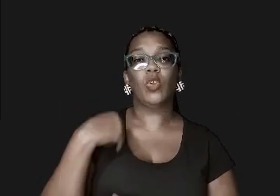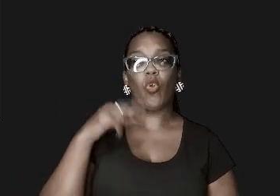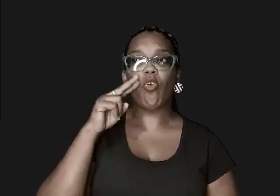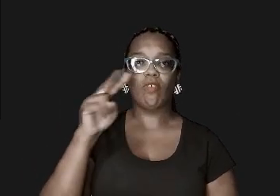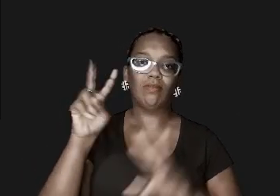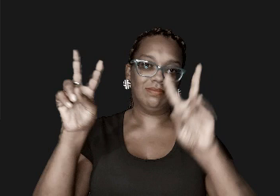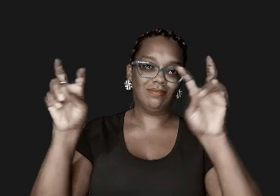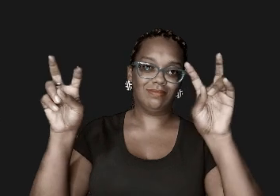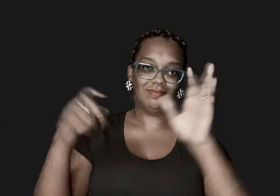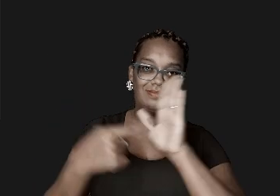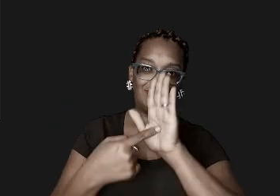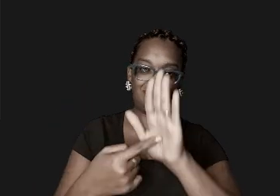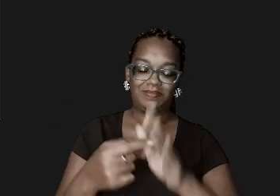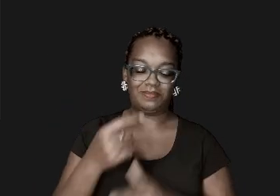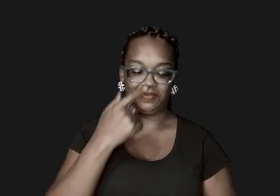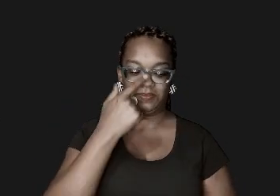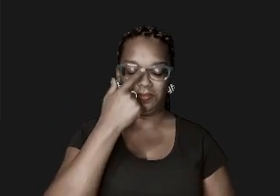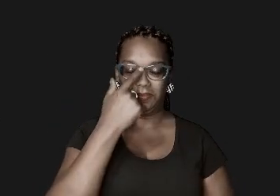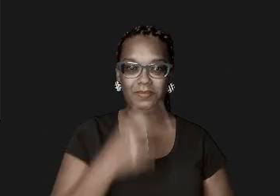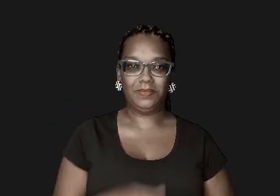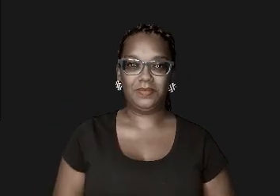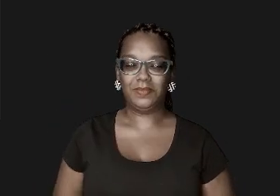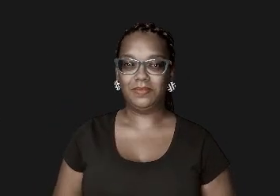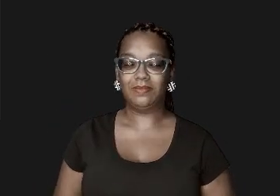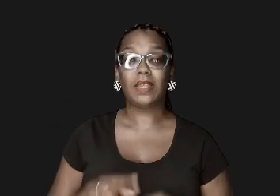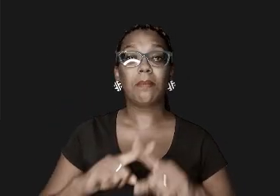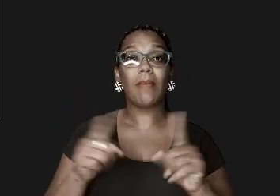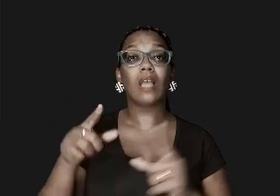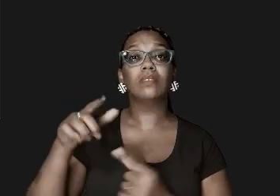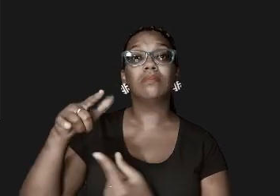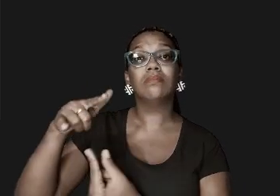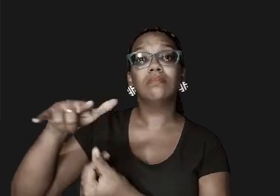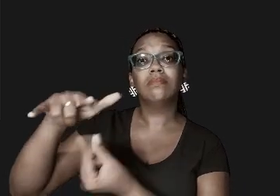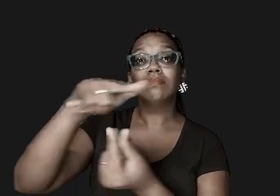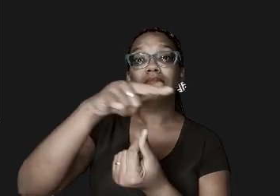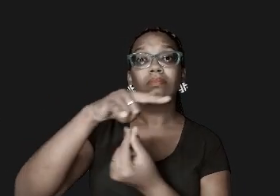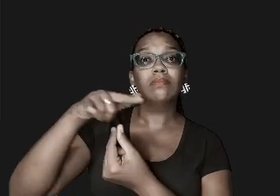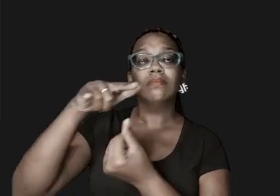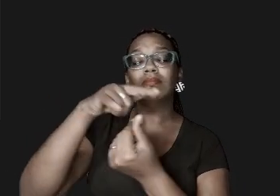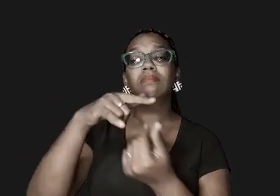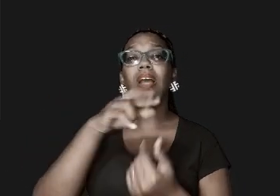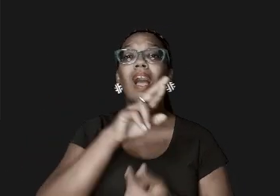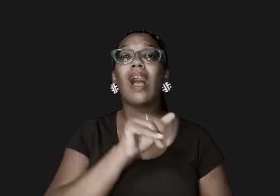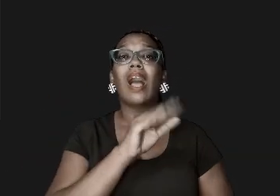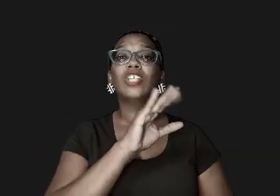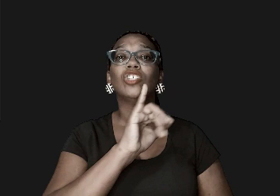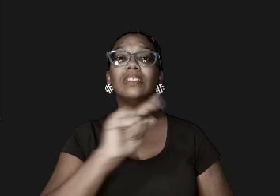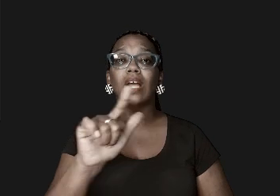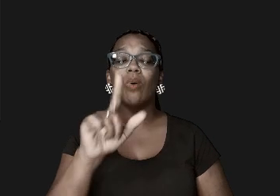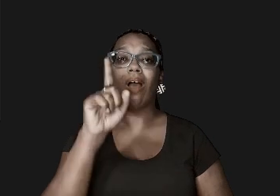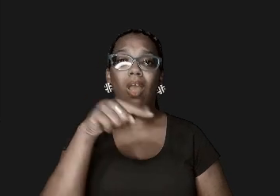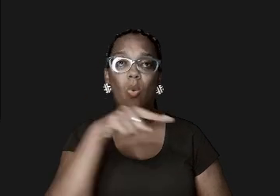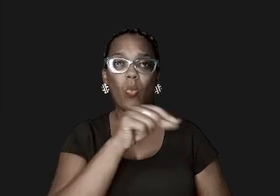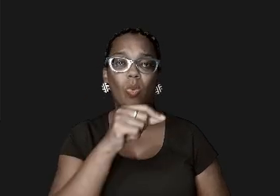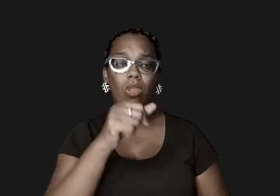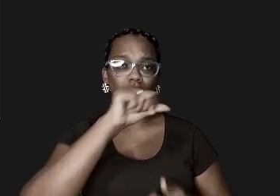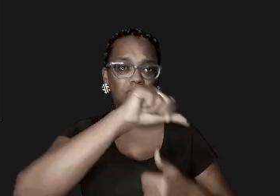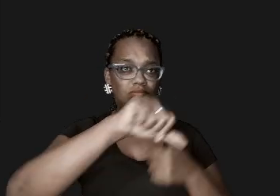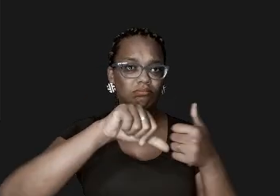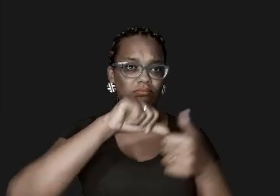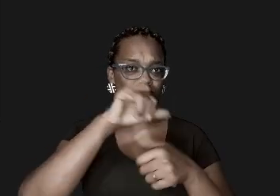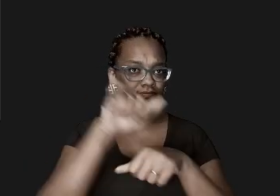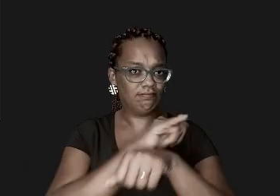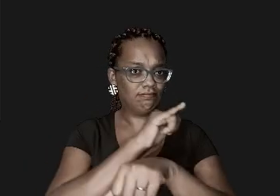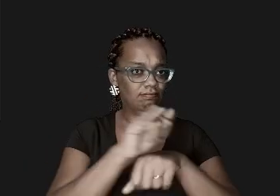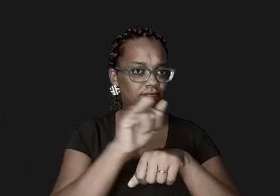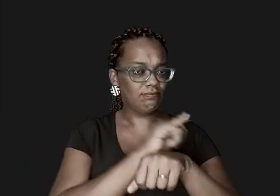sobre manipulação de preço informacional nesse precedente que eu coloco aí entre aspas e pro projetando mas